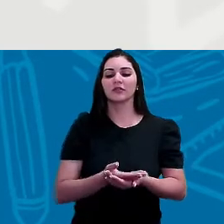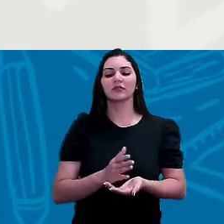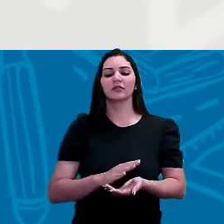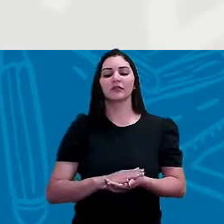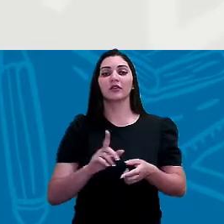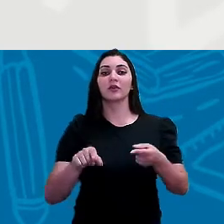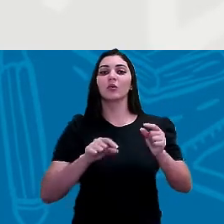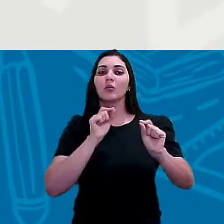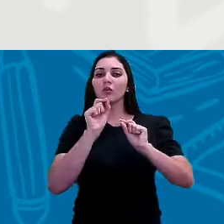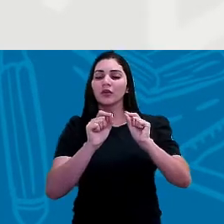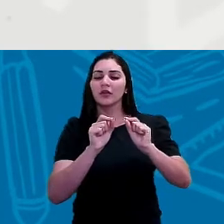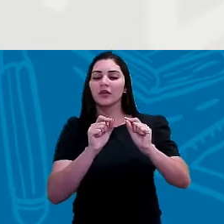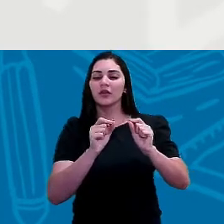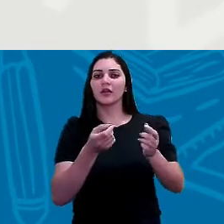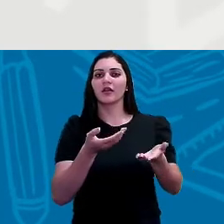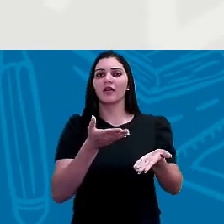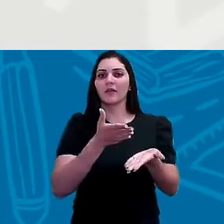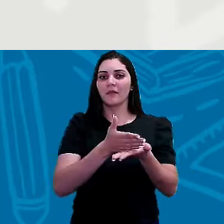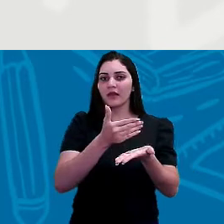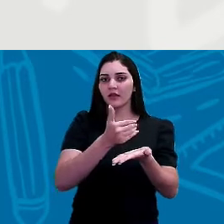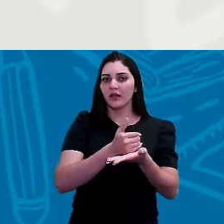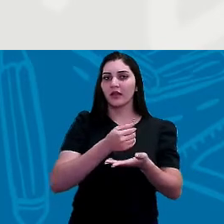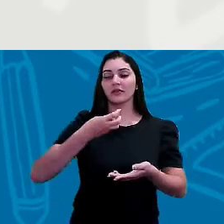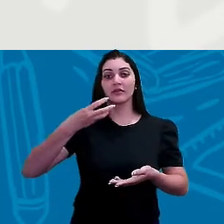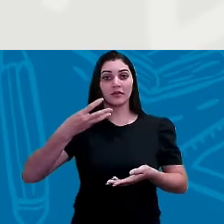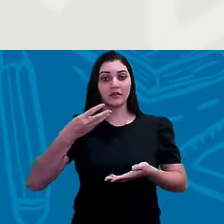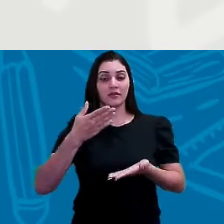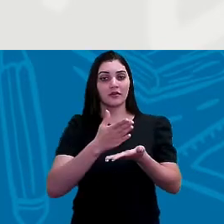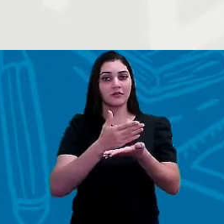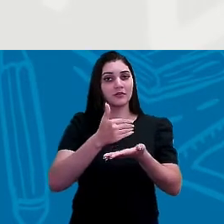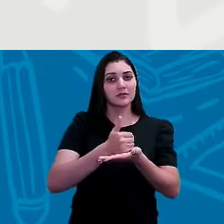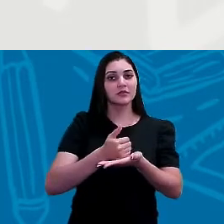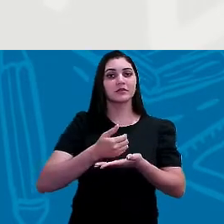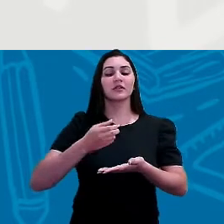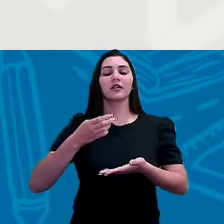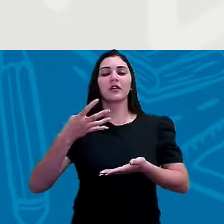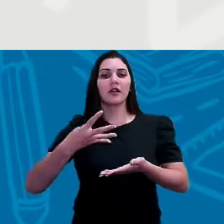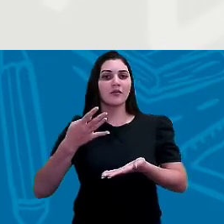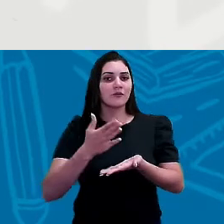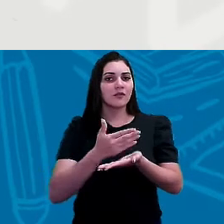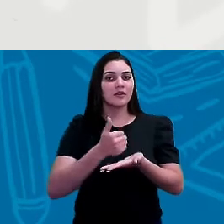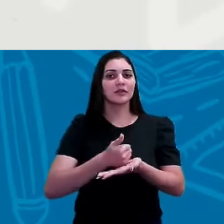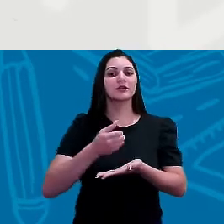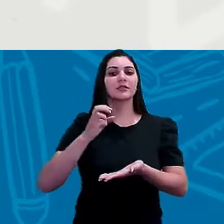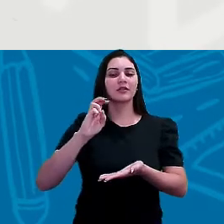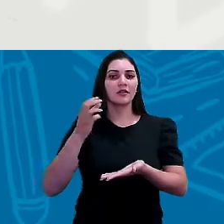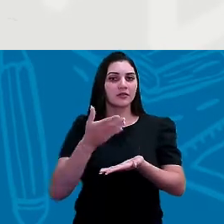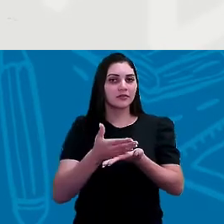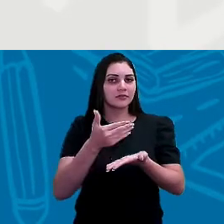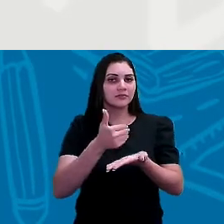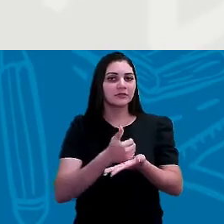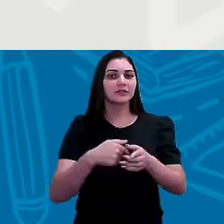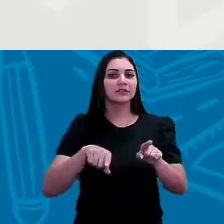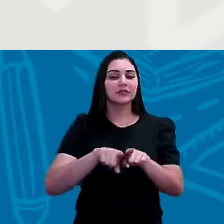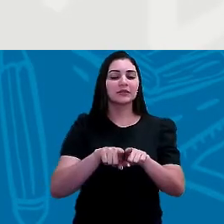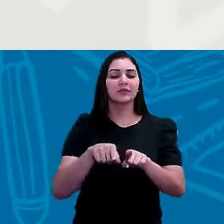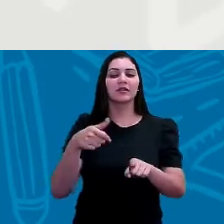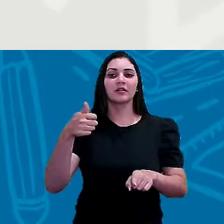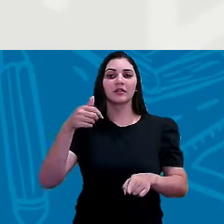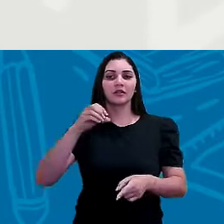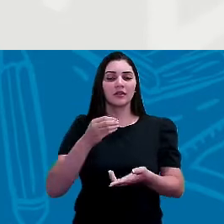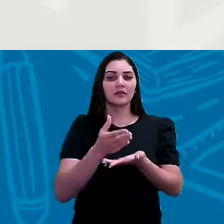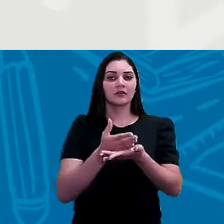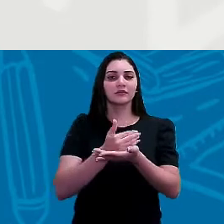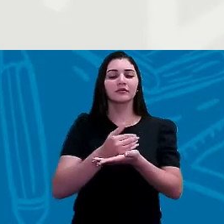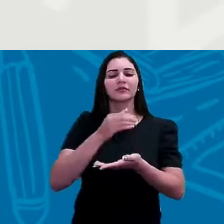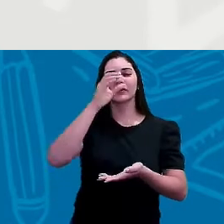o que é a metade, a terça parte, a quarta parte, a quinta parte e a décima parte, tá certo? Vamos aprender tudo